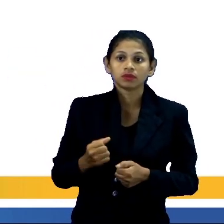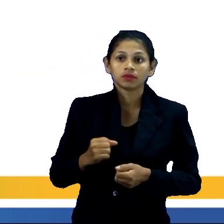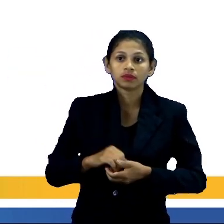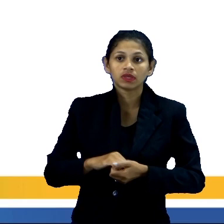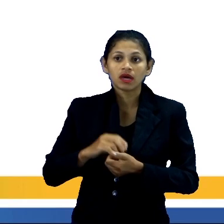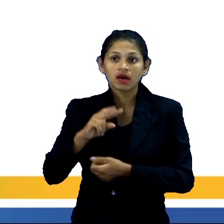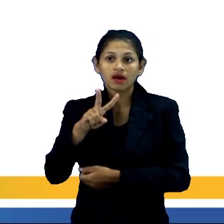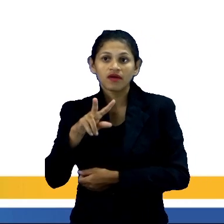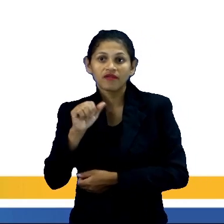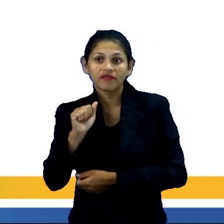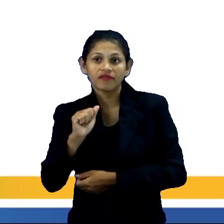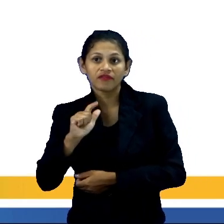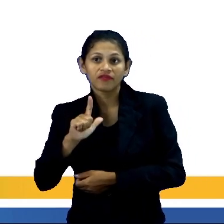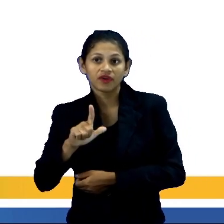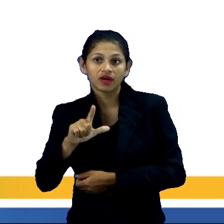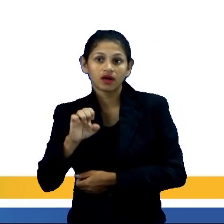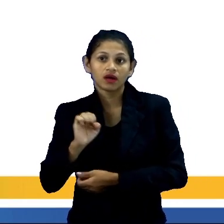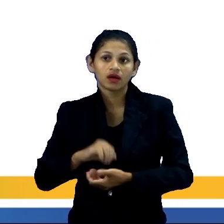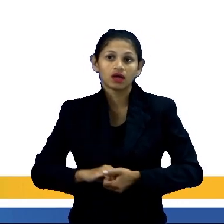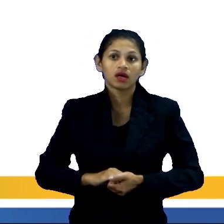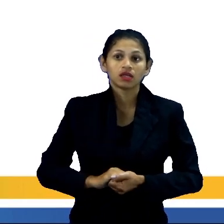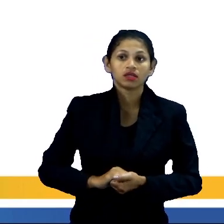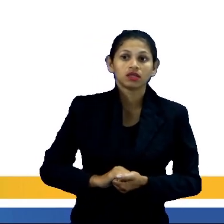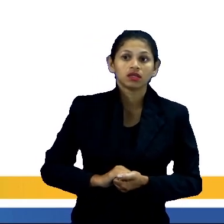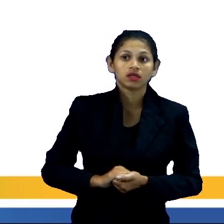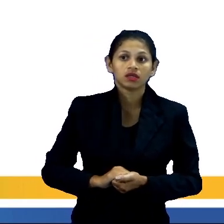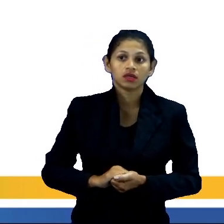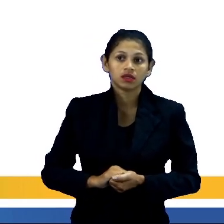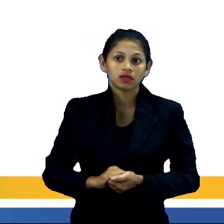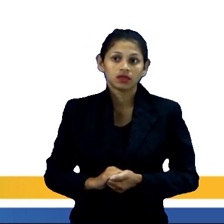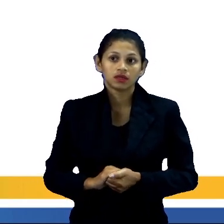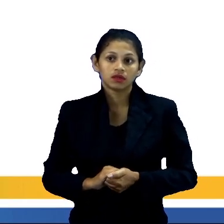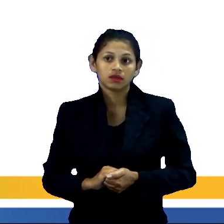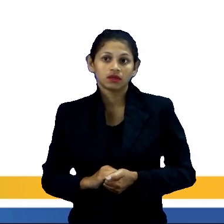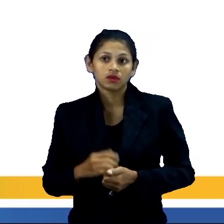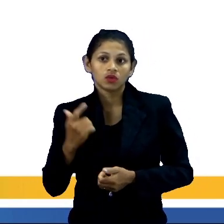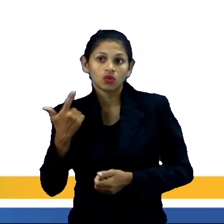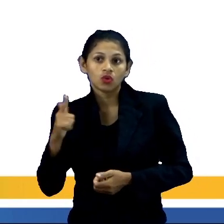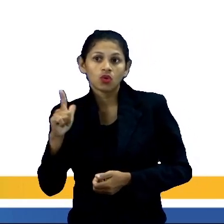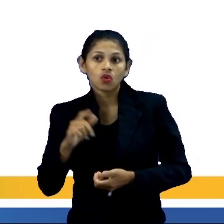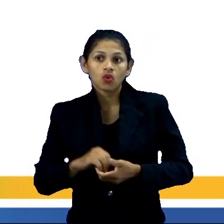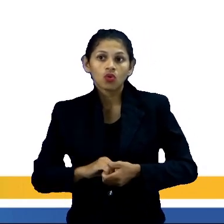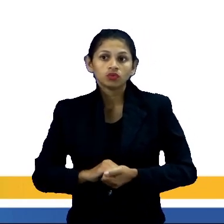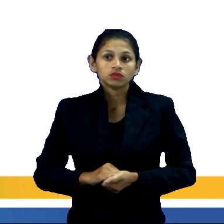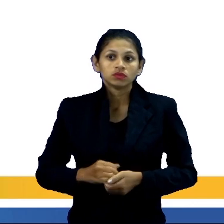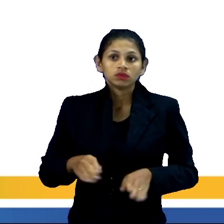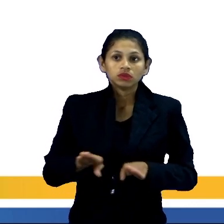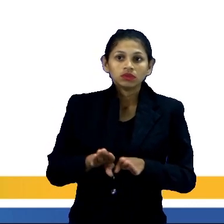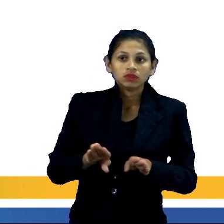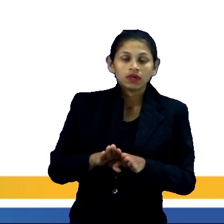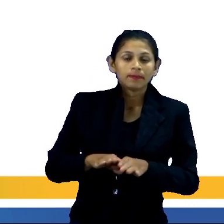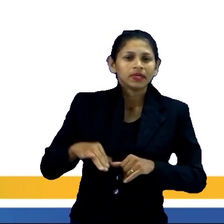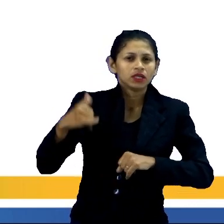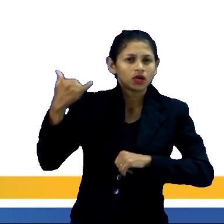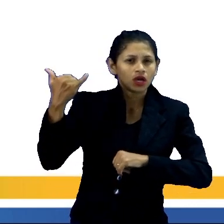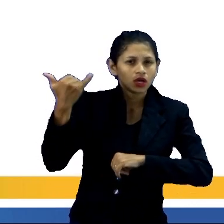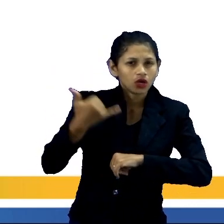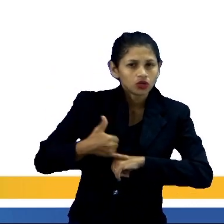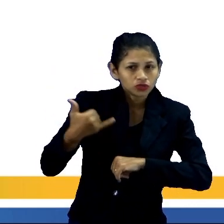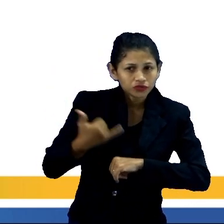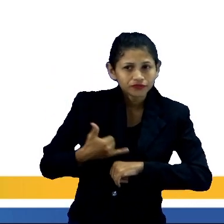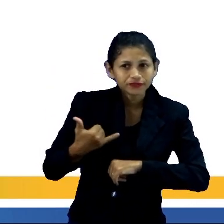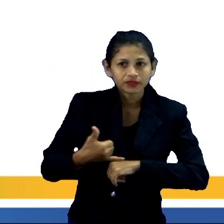ferro, a Fábrica Nacional de Motores. E em relação à mão de obra empregada nas fábricas, a gente observa nesse período o crescimento